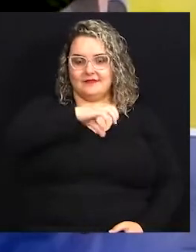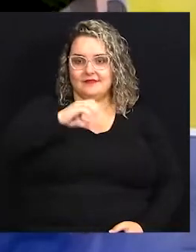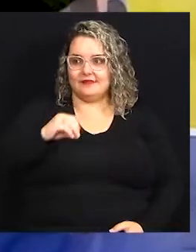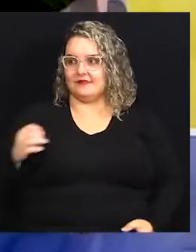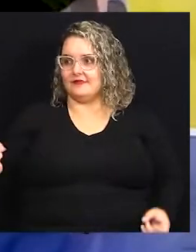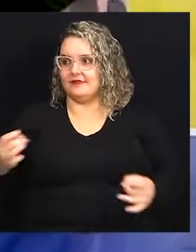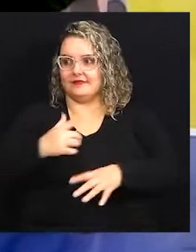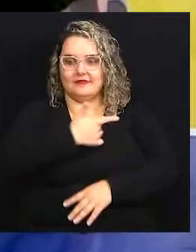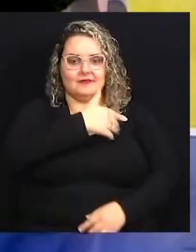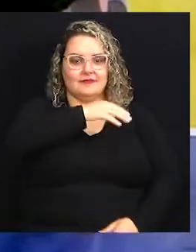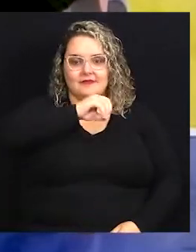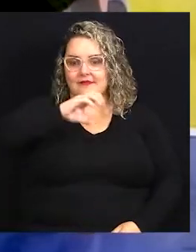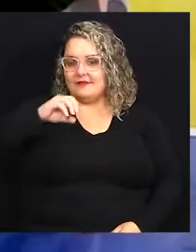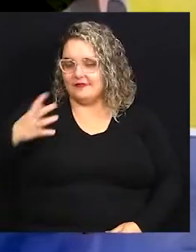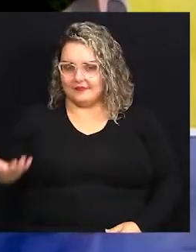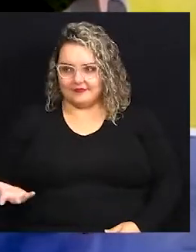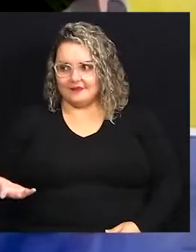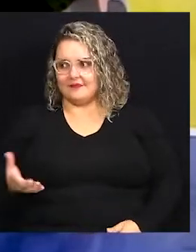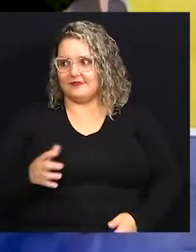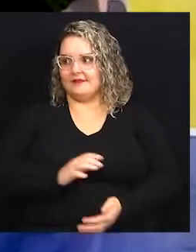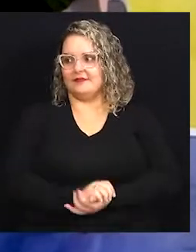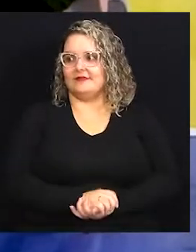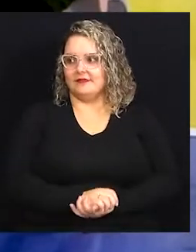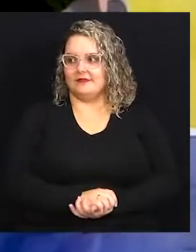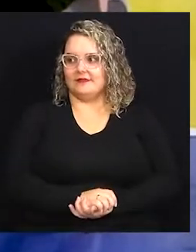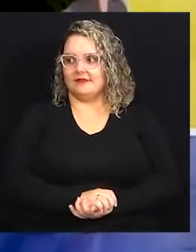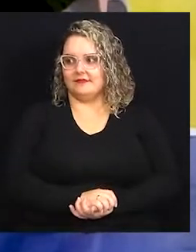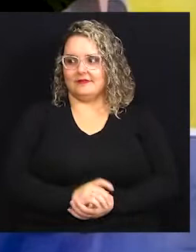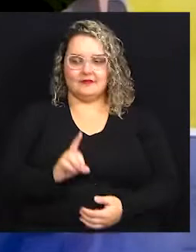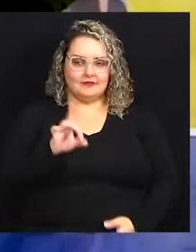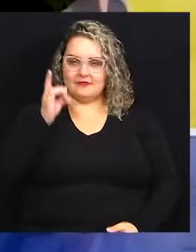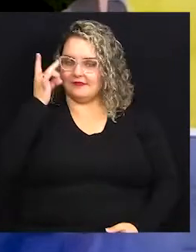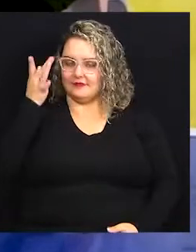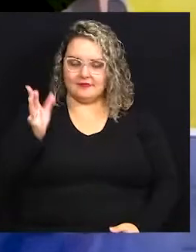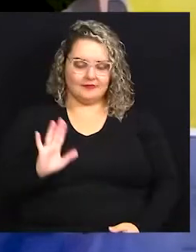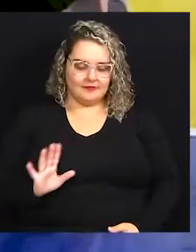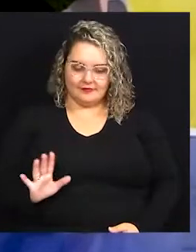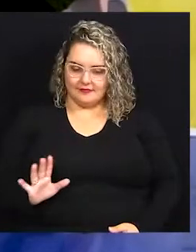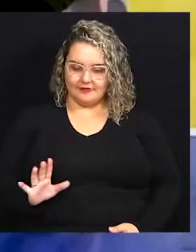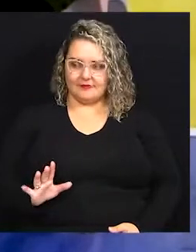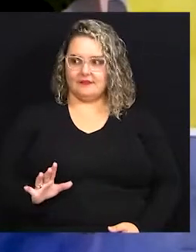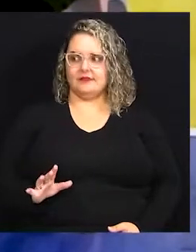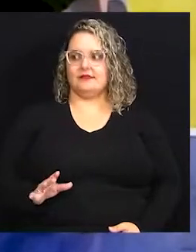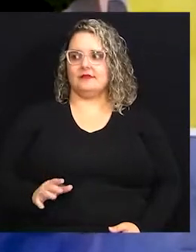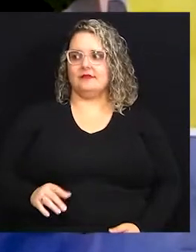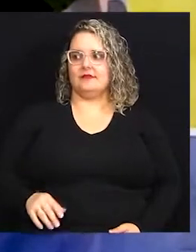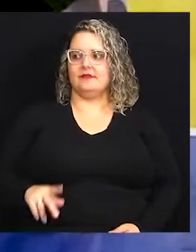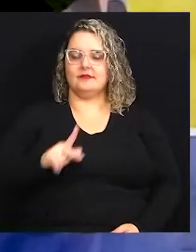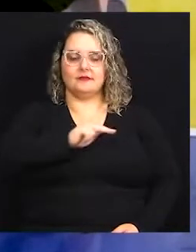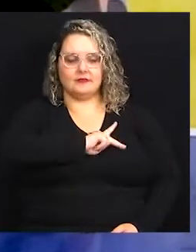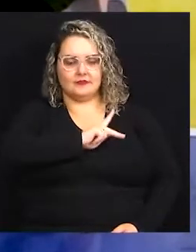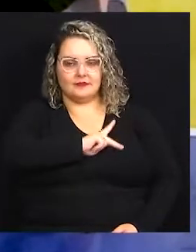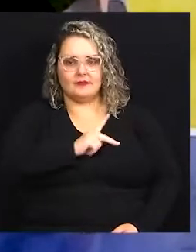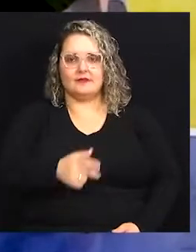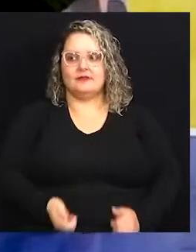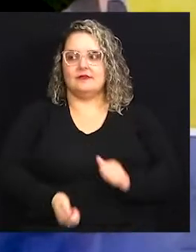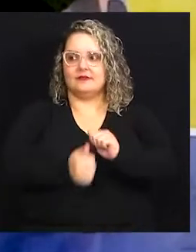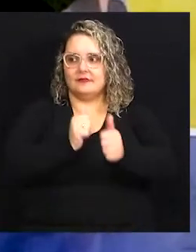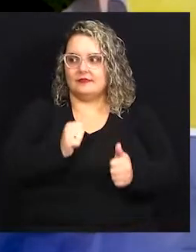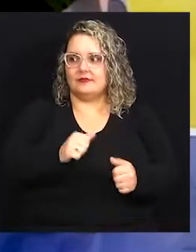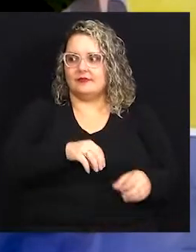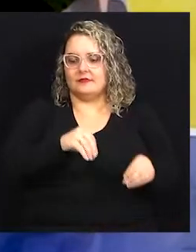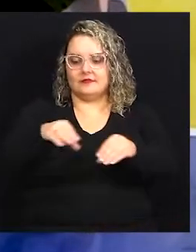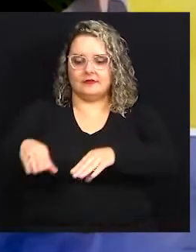2000, vamos dizer assim, entendeu? Mas não é fácil, porque joguei também no Palmeiras, né? Então eu fiquei